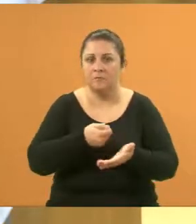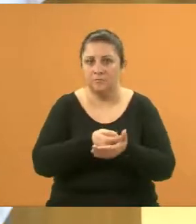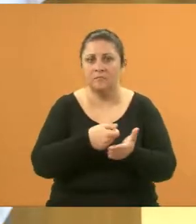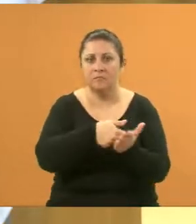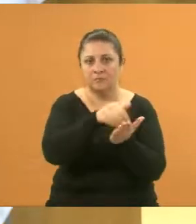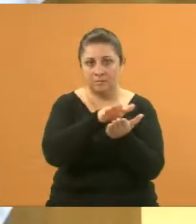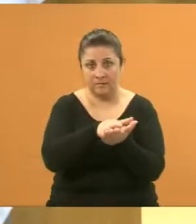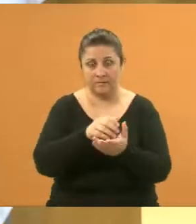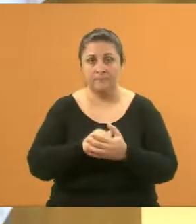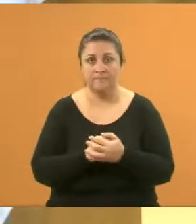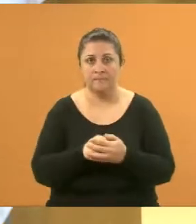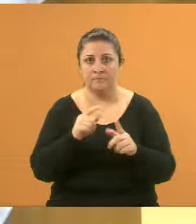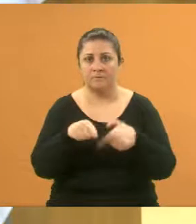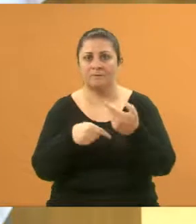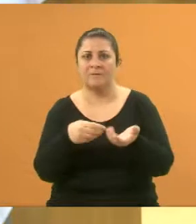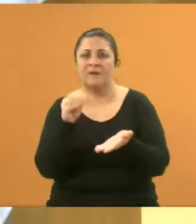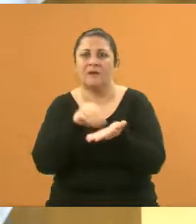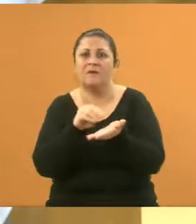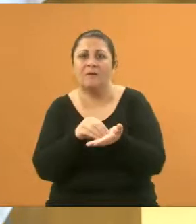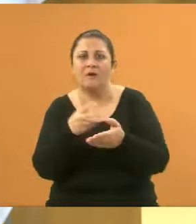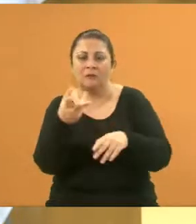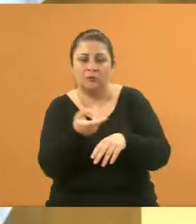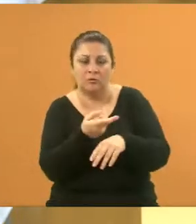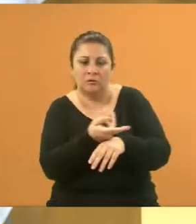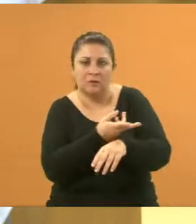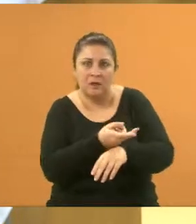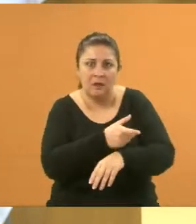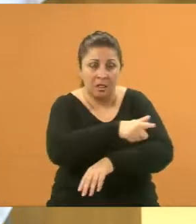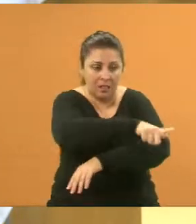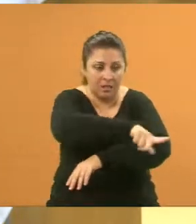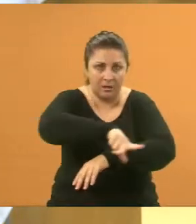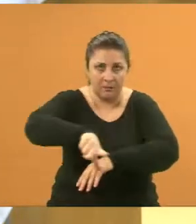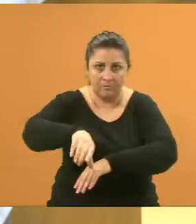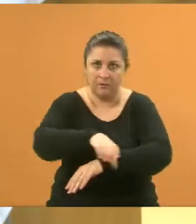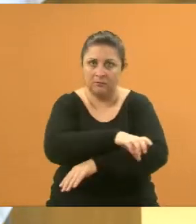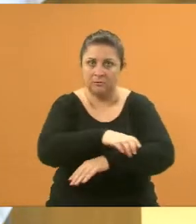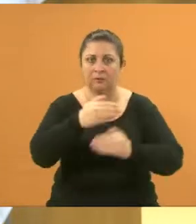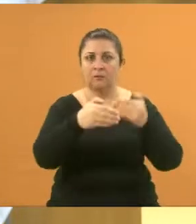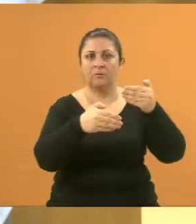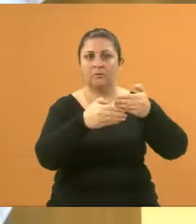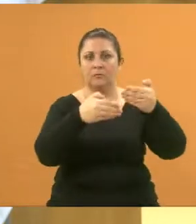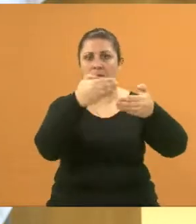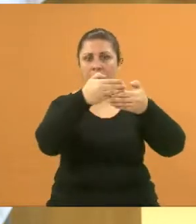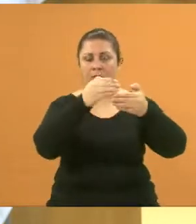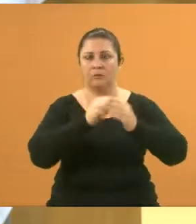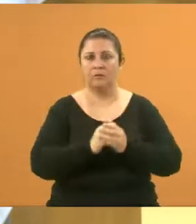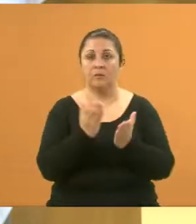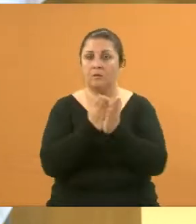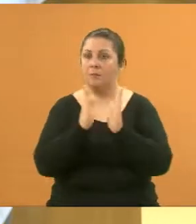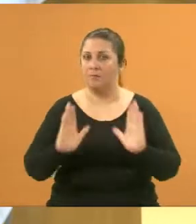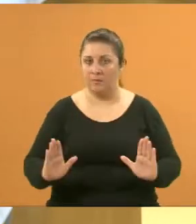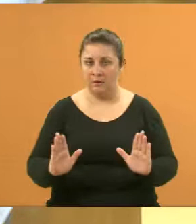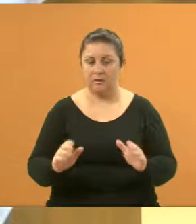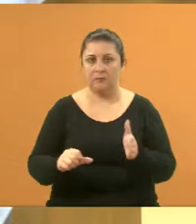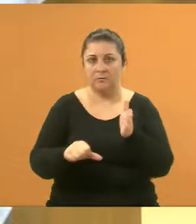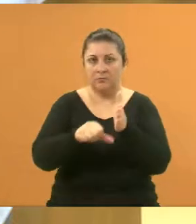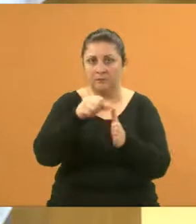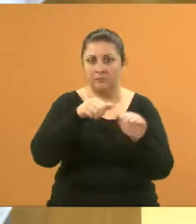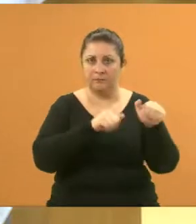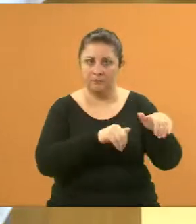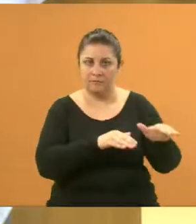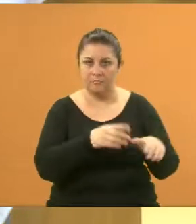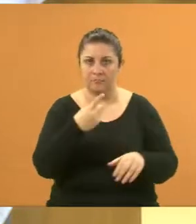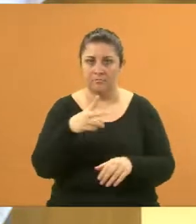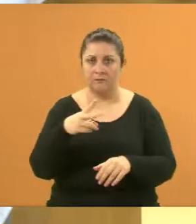multas decorrentes da falta de capina, de calçada e de muro serão suspensas no período de 1º de setembro de